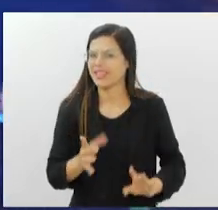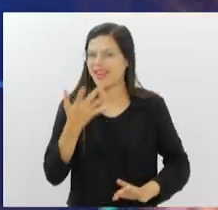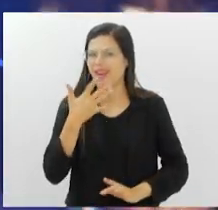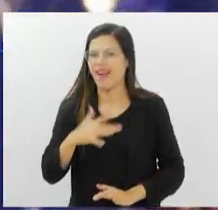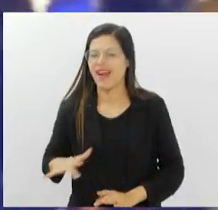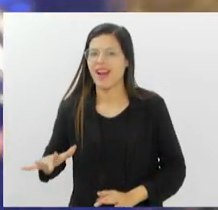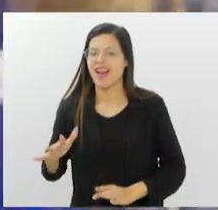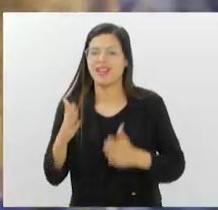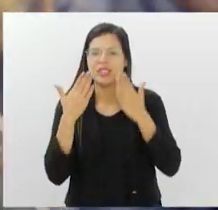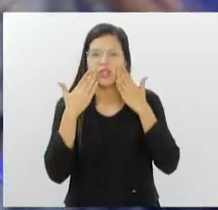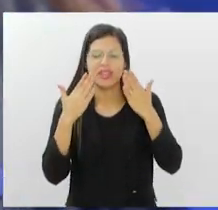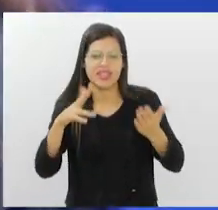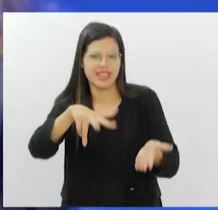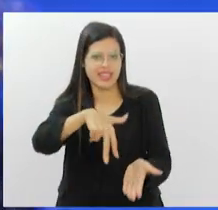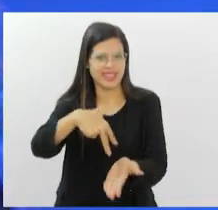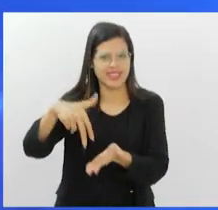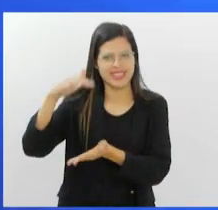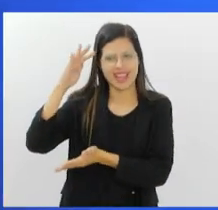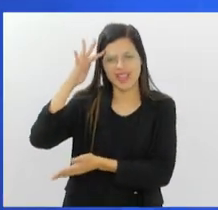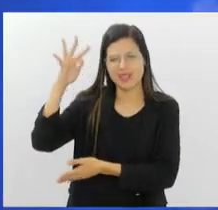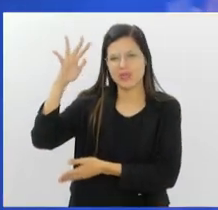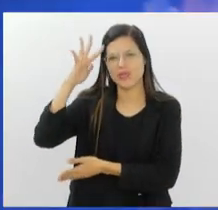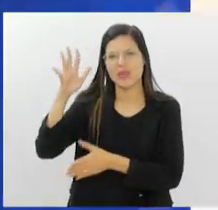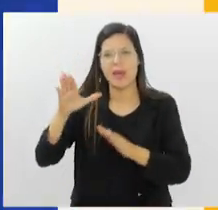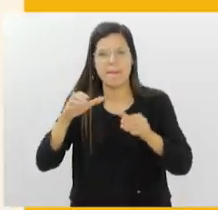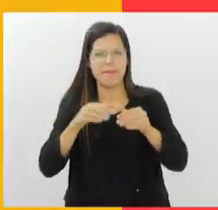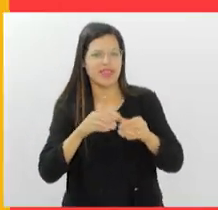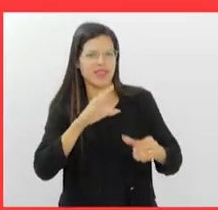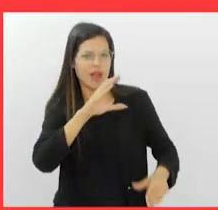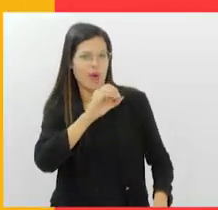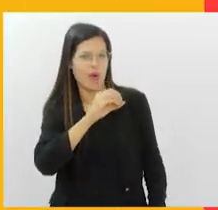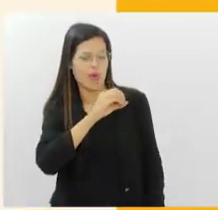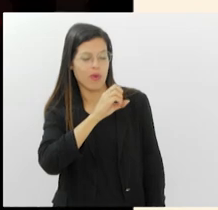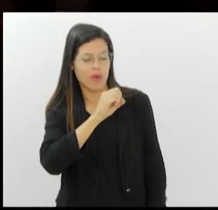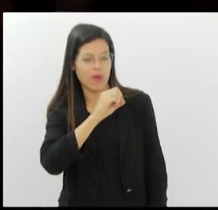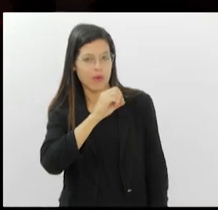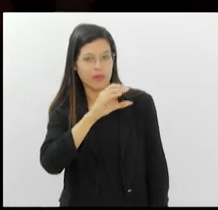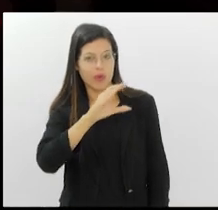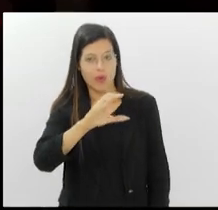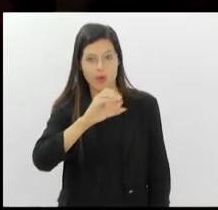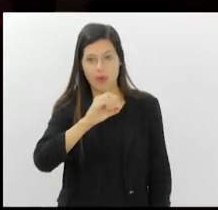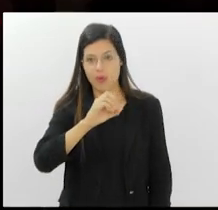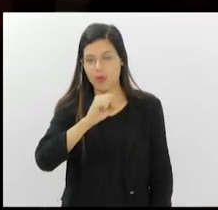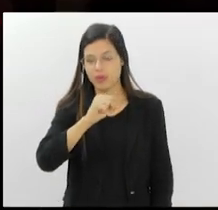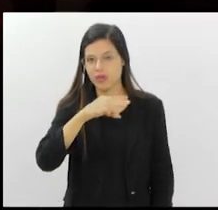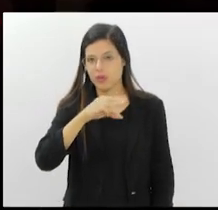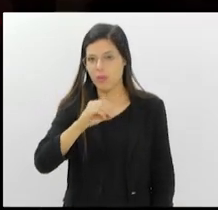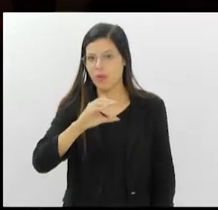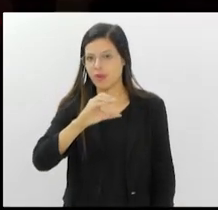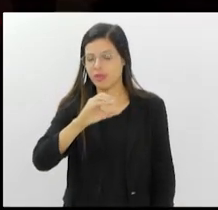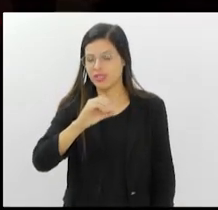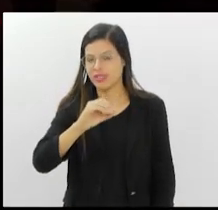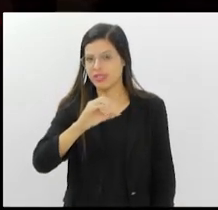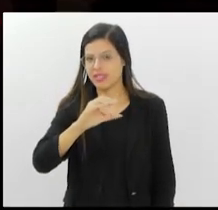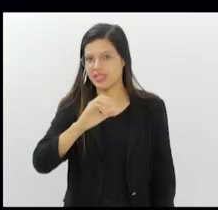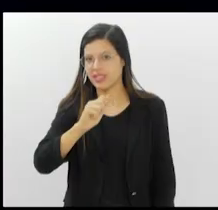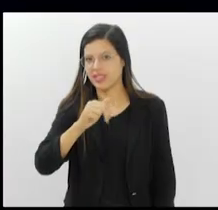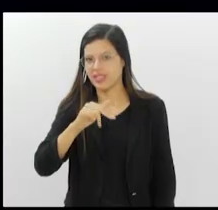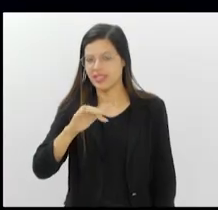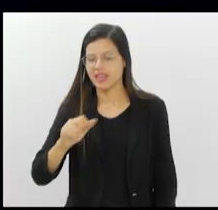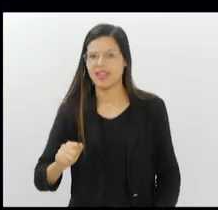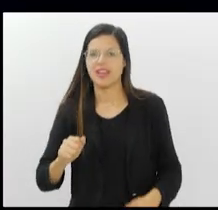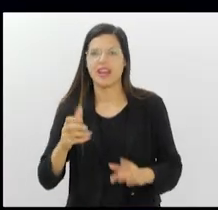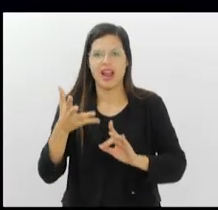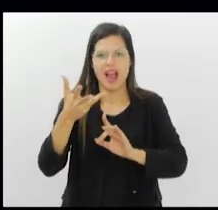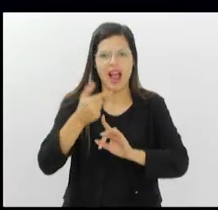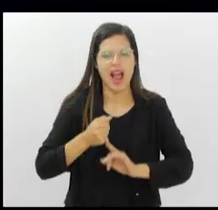espetáculo Pra Dançar e Pra Sonhar, da banda Cosmo Oceânica. O show mistura música, ciência, artes,